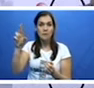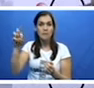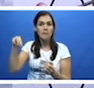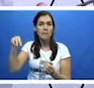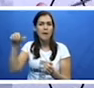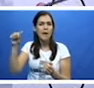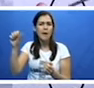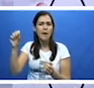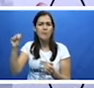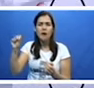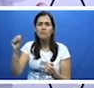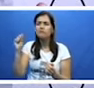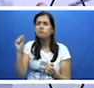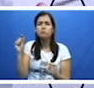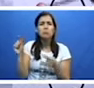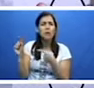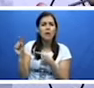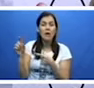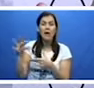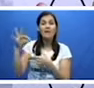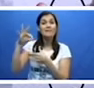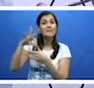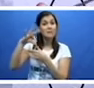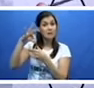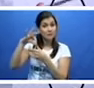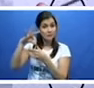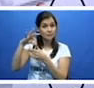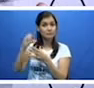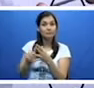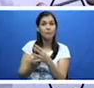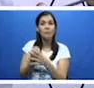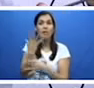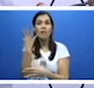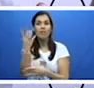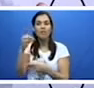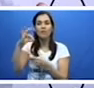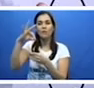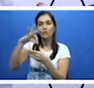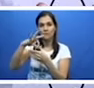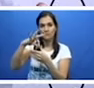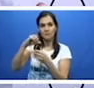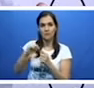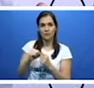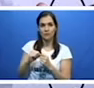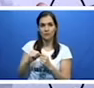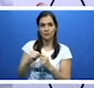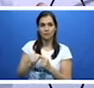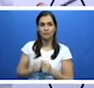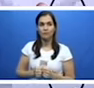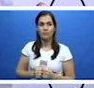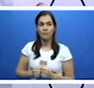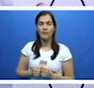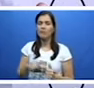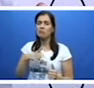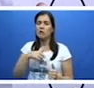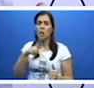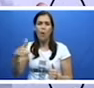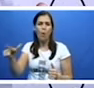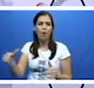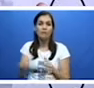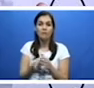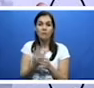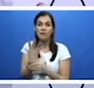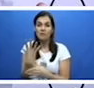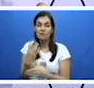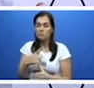da evolução existe um outro grupo de plantas com sementes que são as angiospermas que não é tema dessa aula que ao longo da evolução